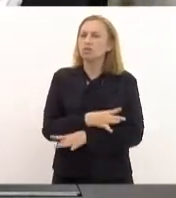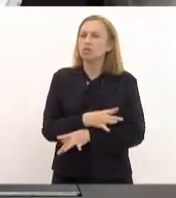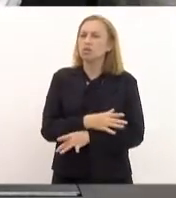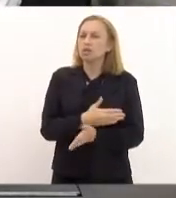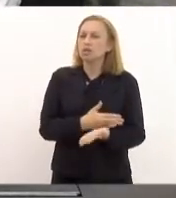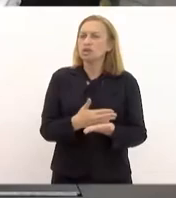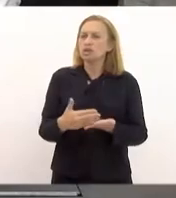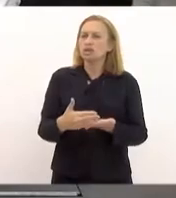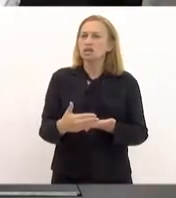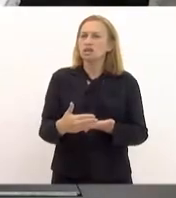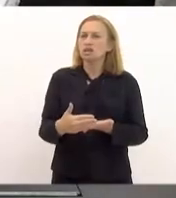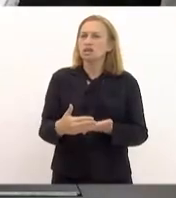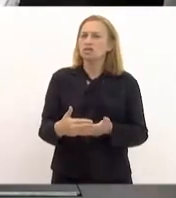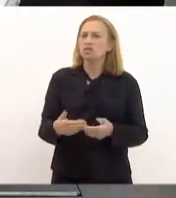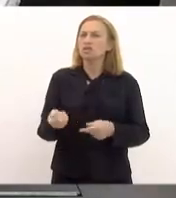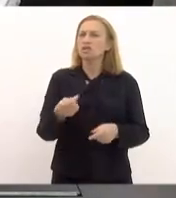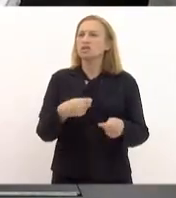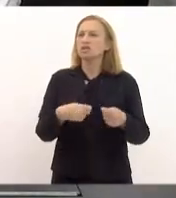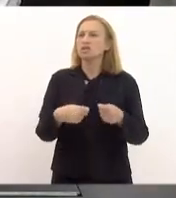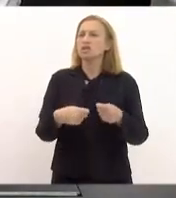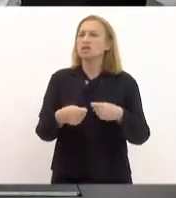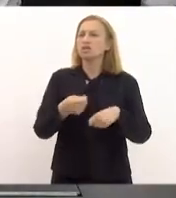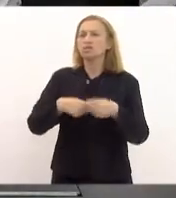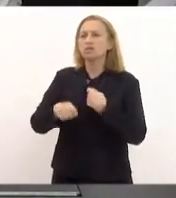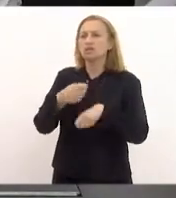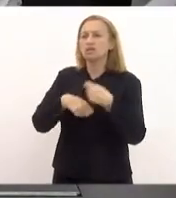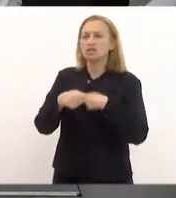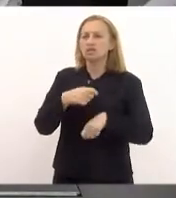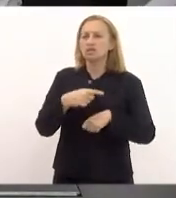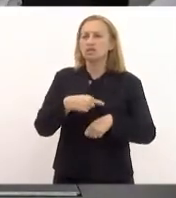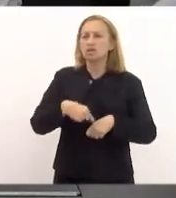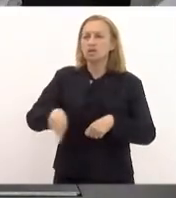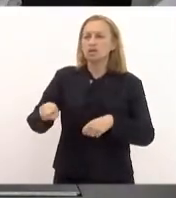daí, então, começam as negociações para levar para a Assembleia.